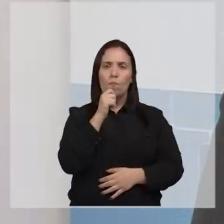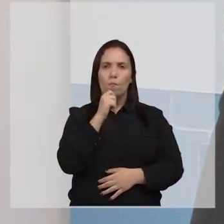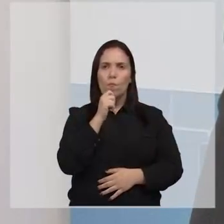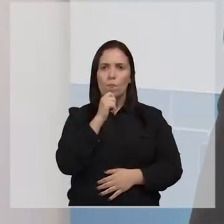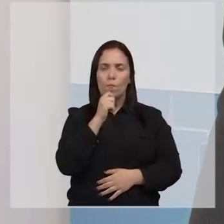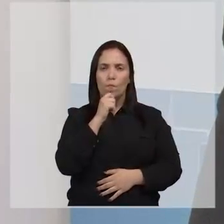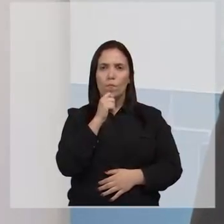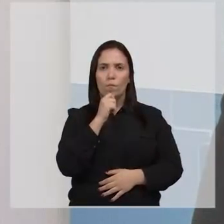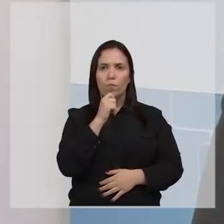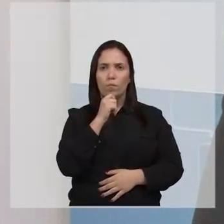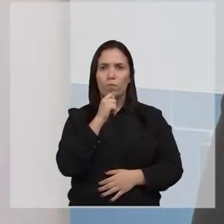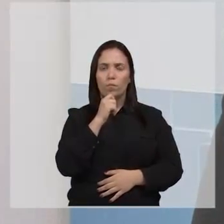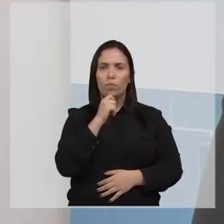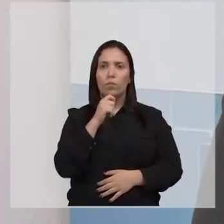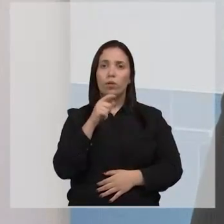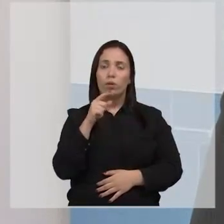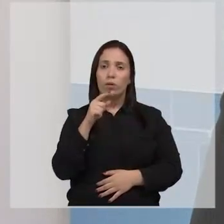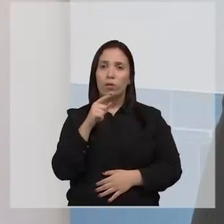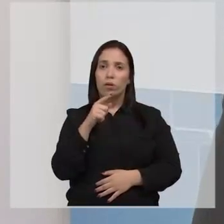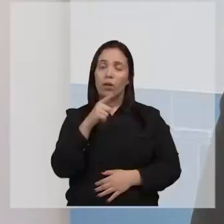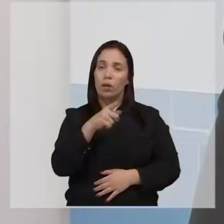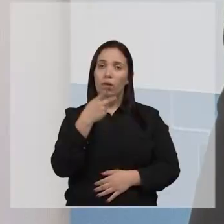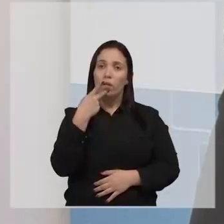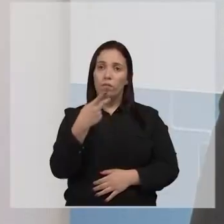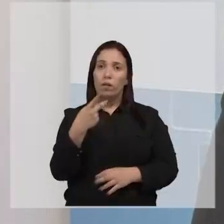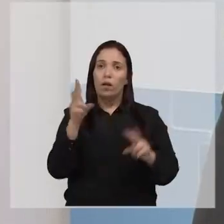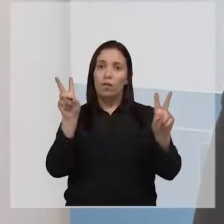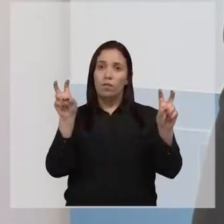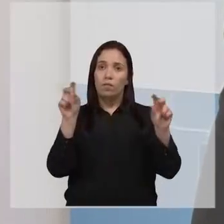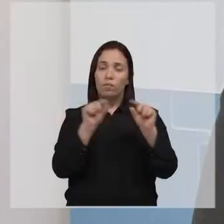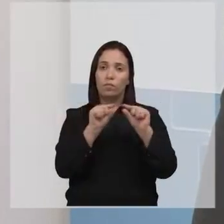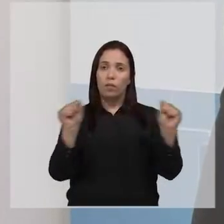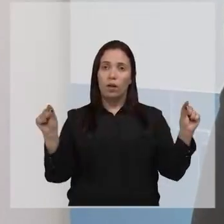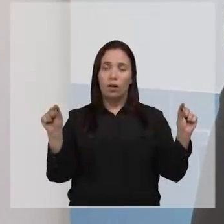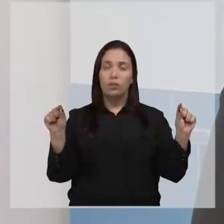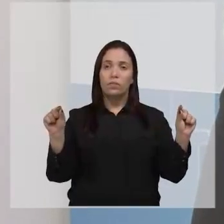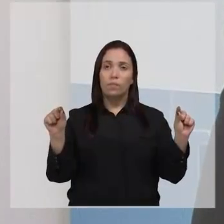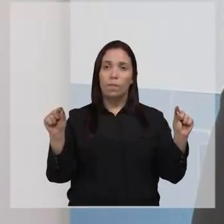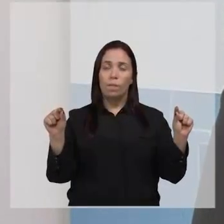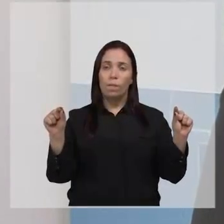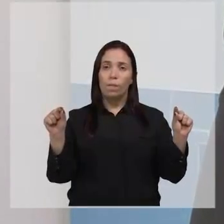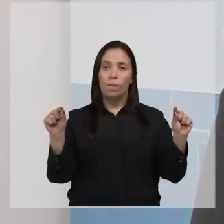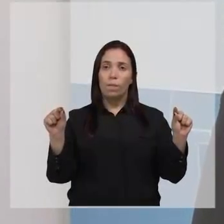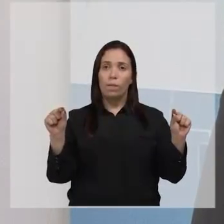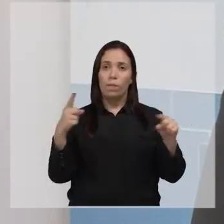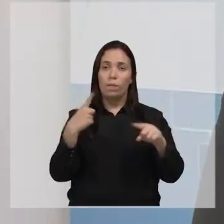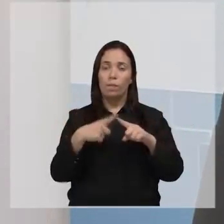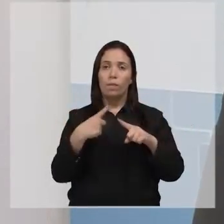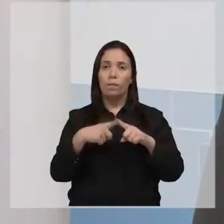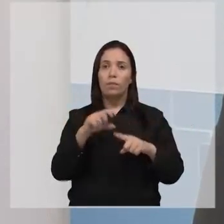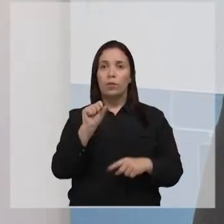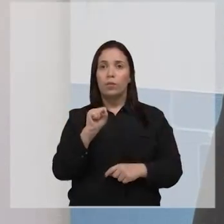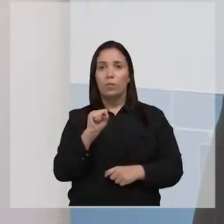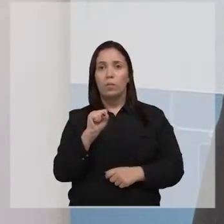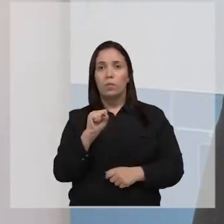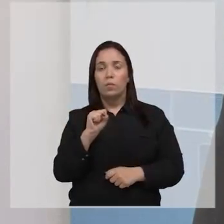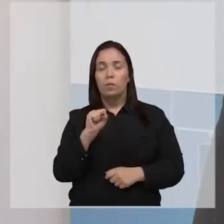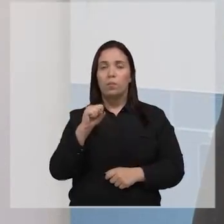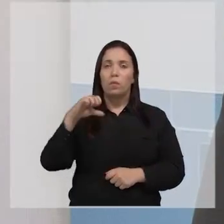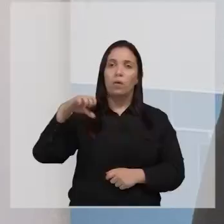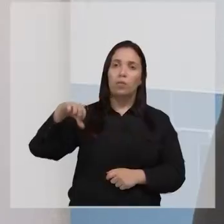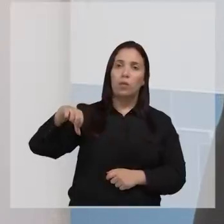né? Essa foi a frase dele, disse Barbosa, se referindo a ter os índices entre 8% e 9%,